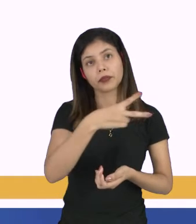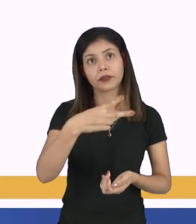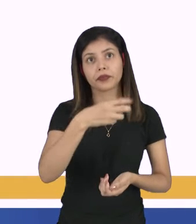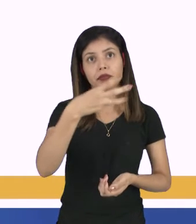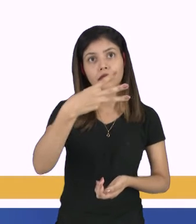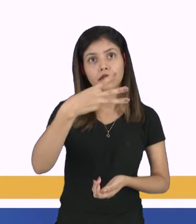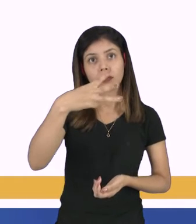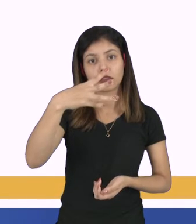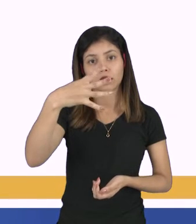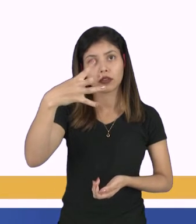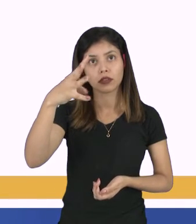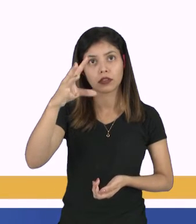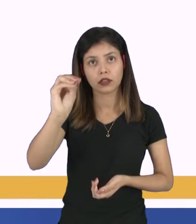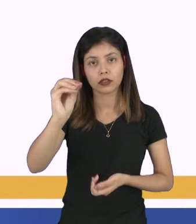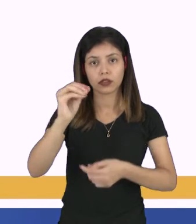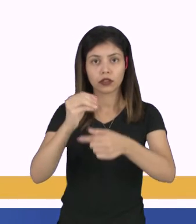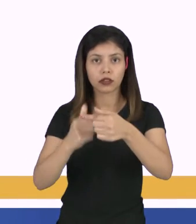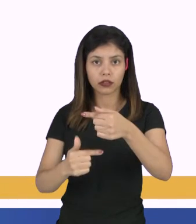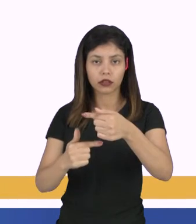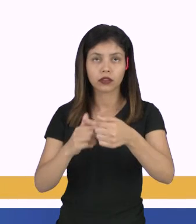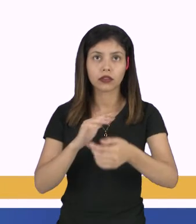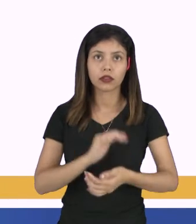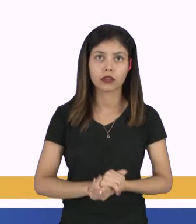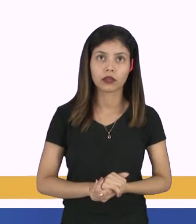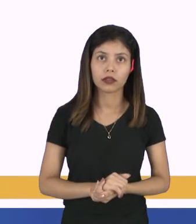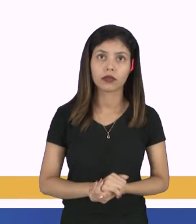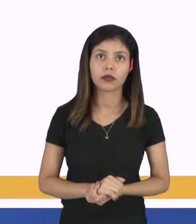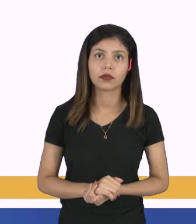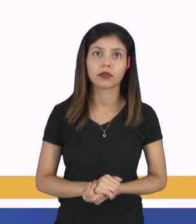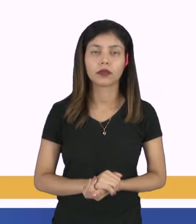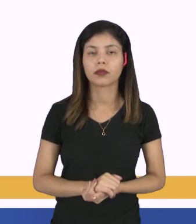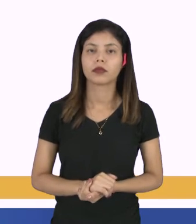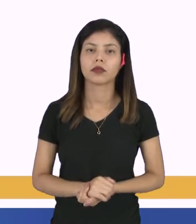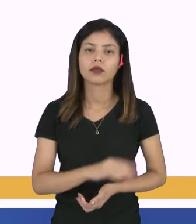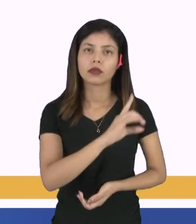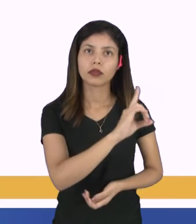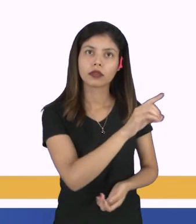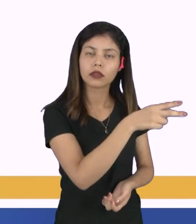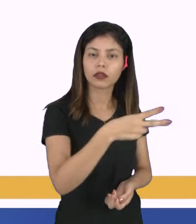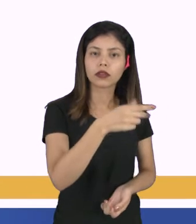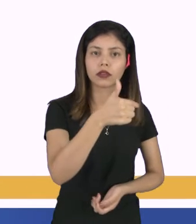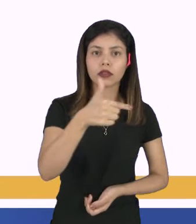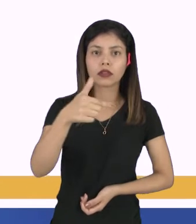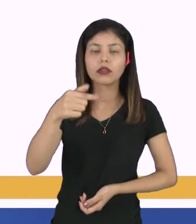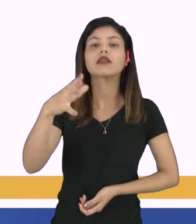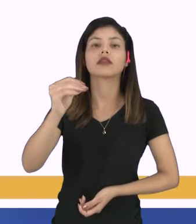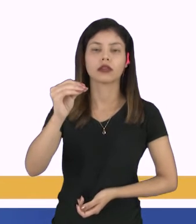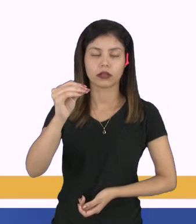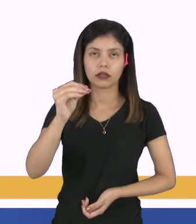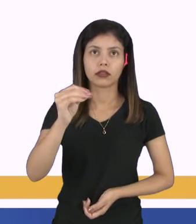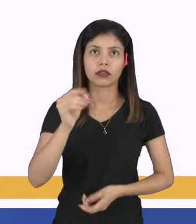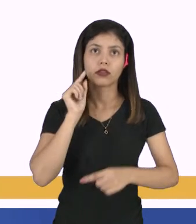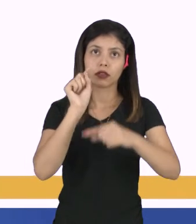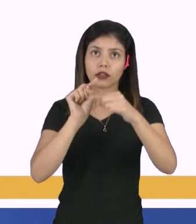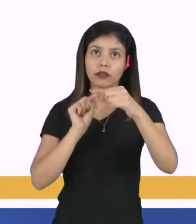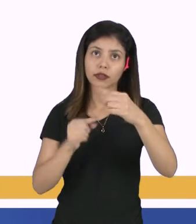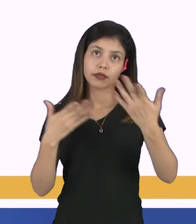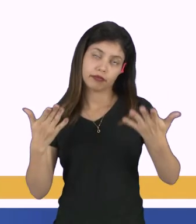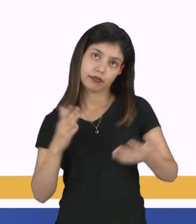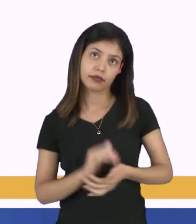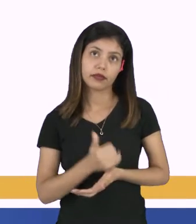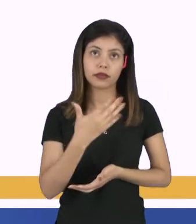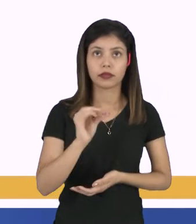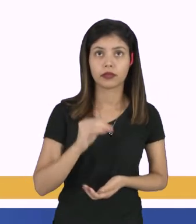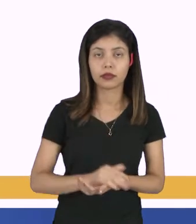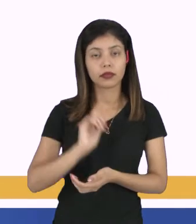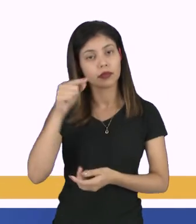é 20 vezes 17 dá 340 sobre 2. Ou então você poderia dividir o 20 para 2, que dá